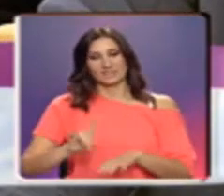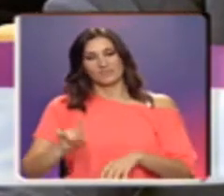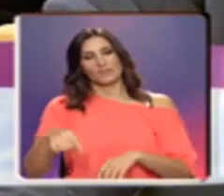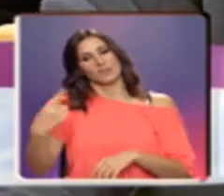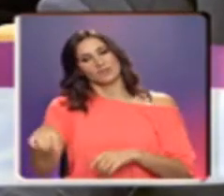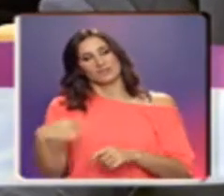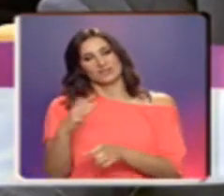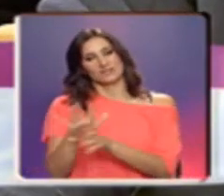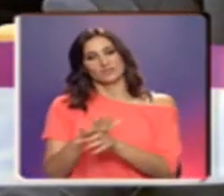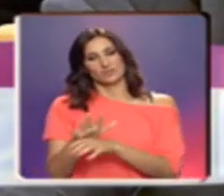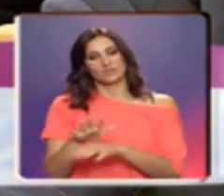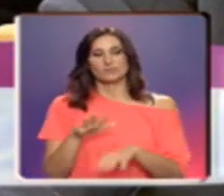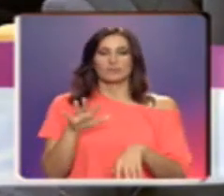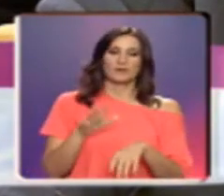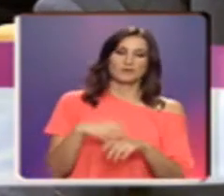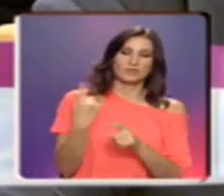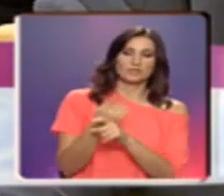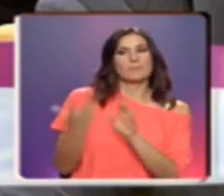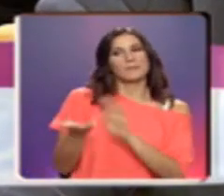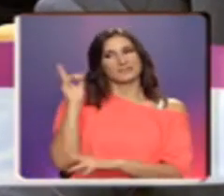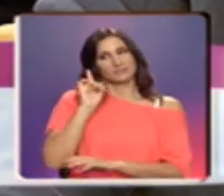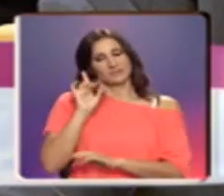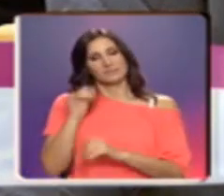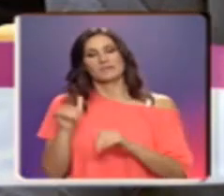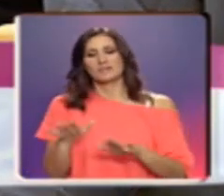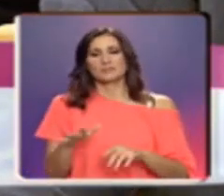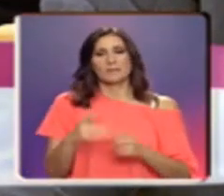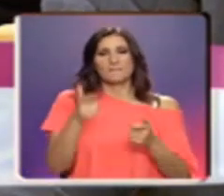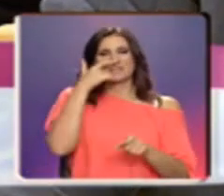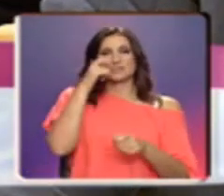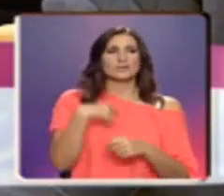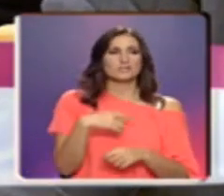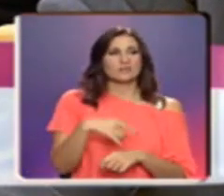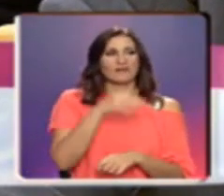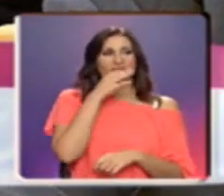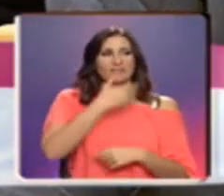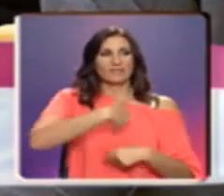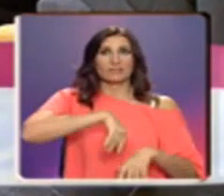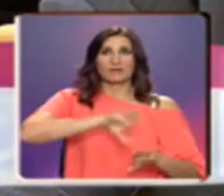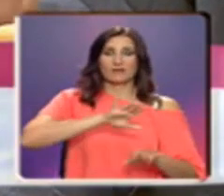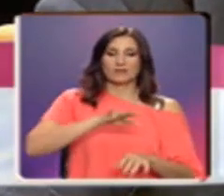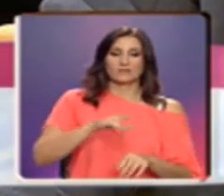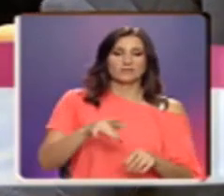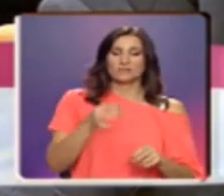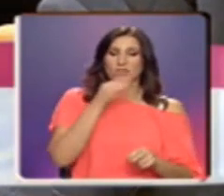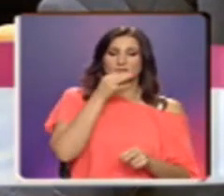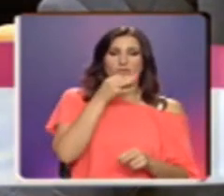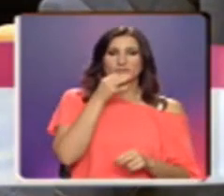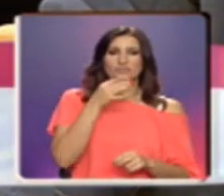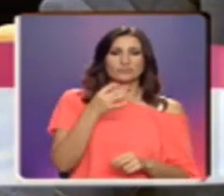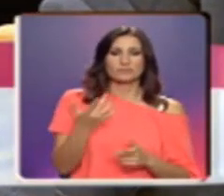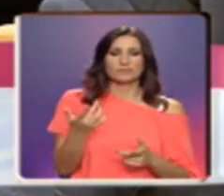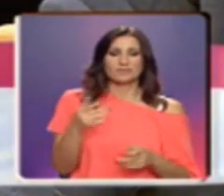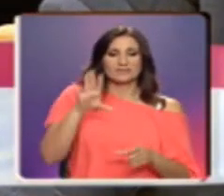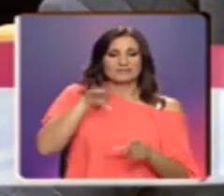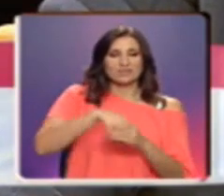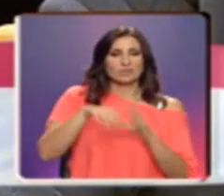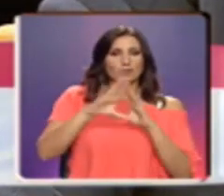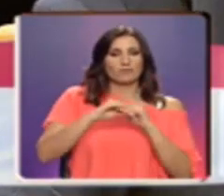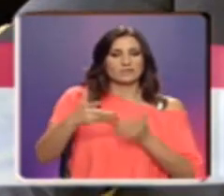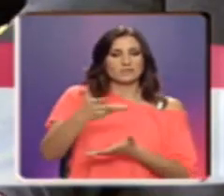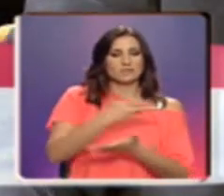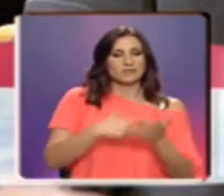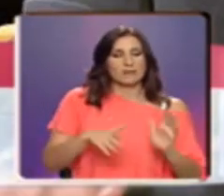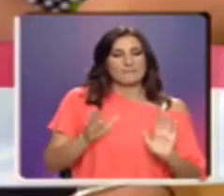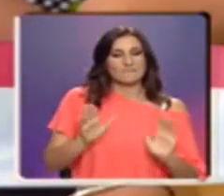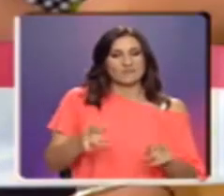casos mais importantes. Agora, sim. Ninguém ligou nenhuma. A bipolarização não entrou dentro da conversa do dia-a-dia. Portanto, você